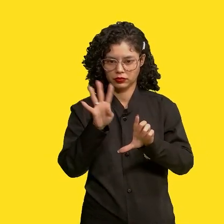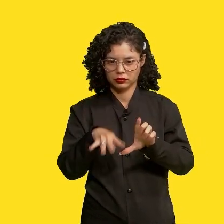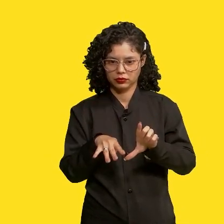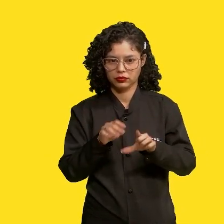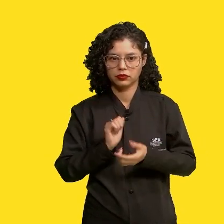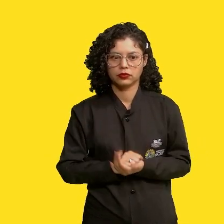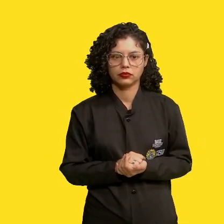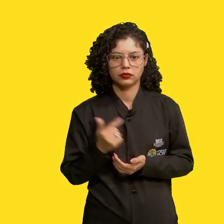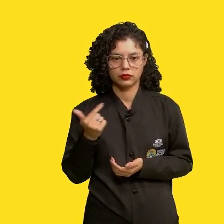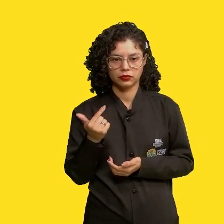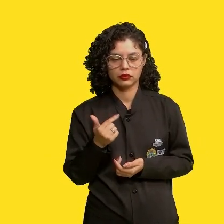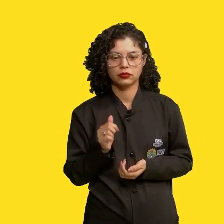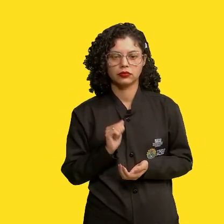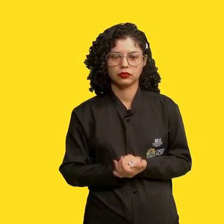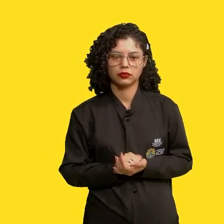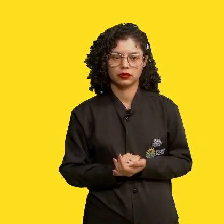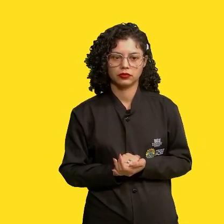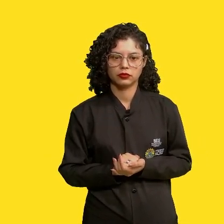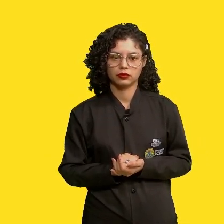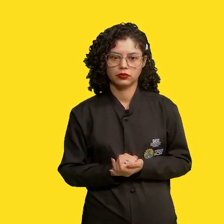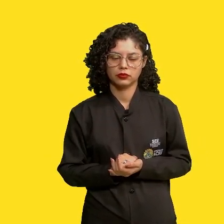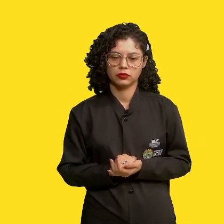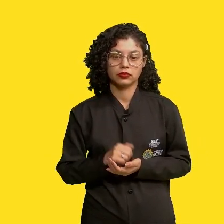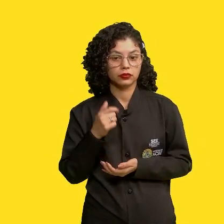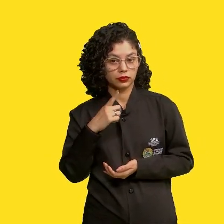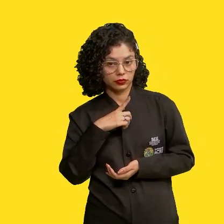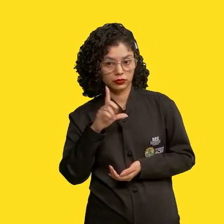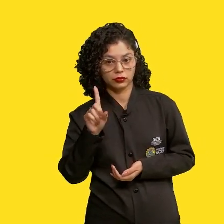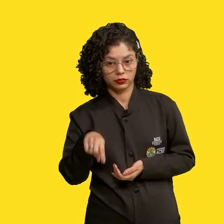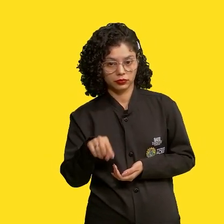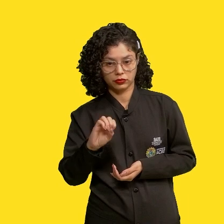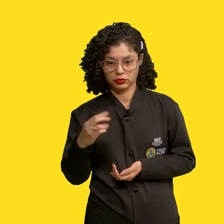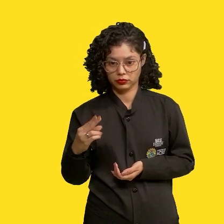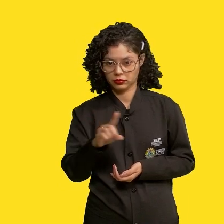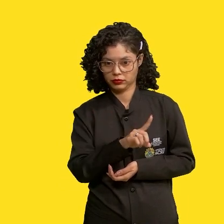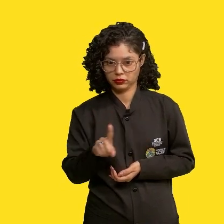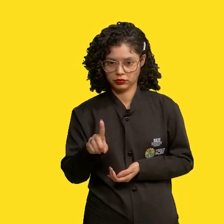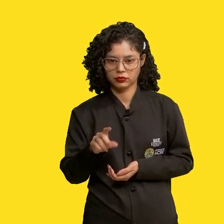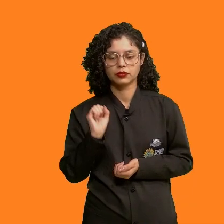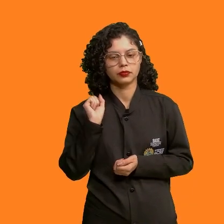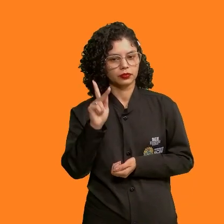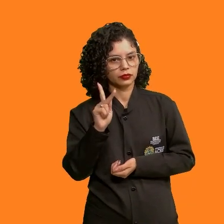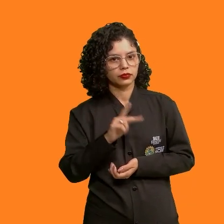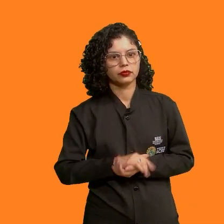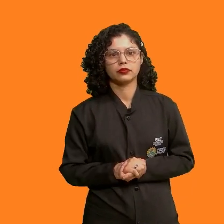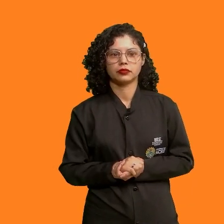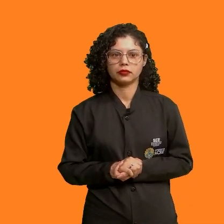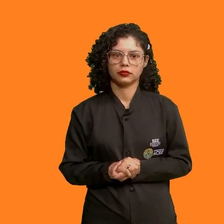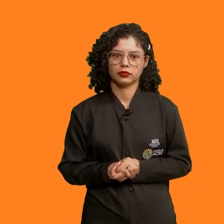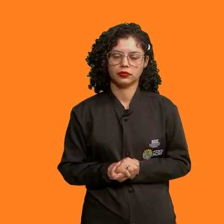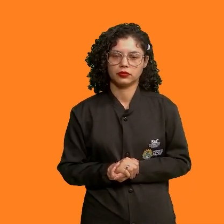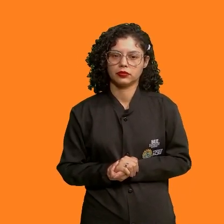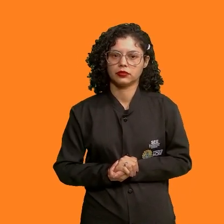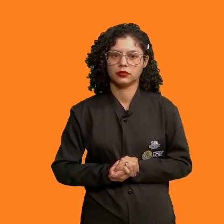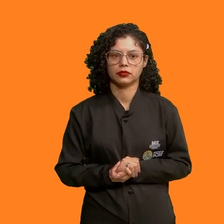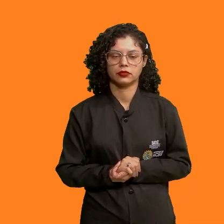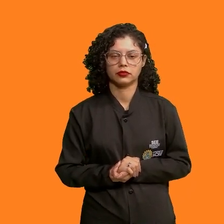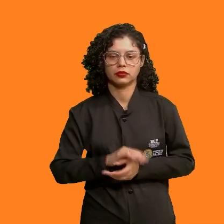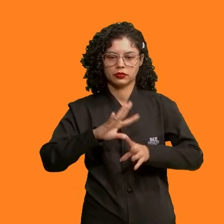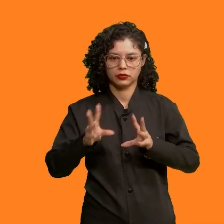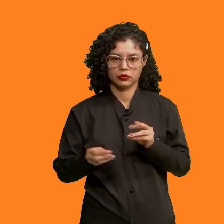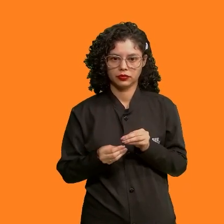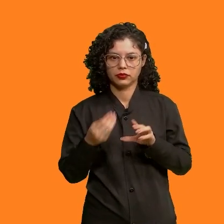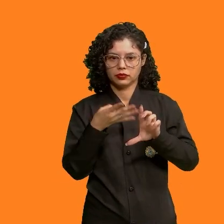tabela. E o segundo, você vai dizer se pertence ou não, tá bom? Vamos para a parte 1,